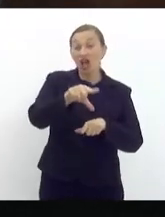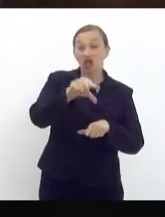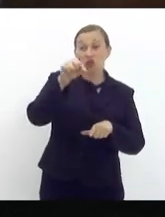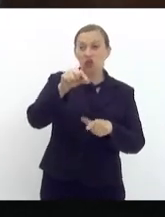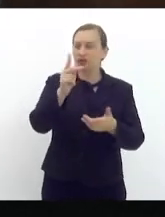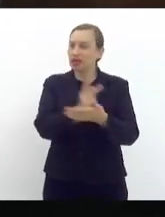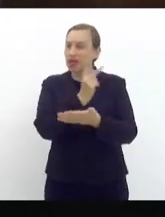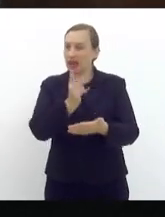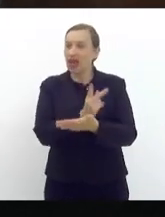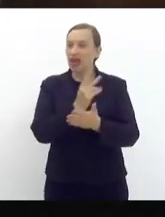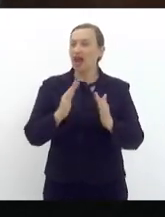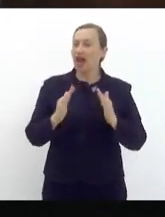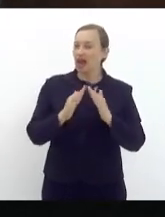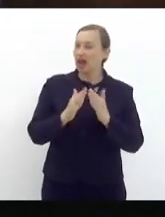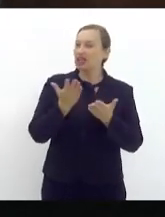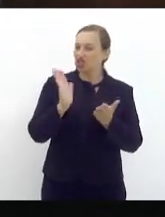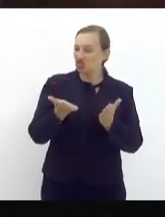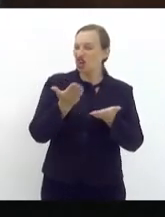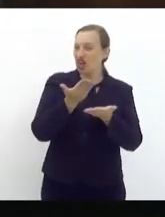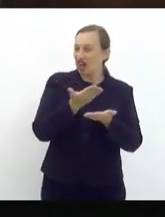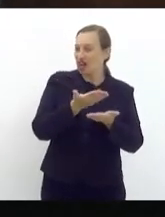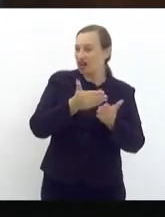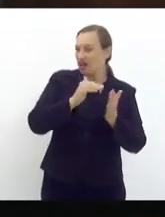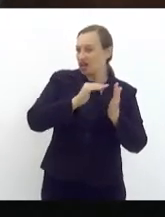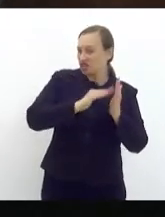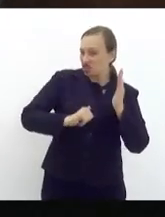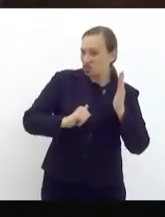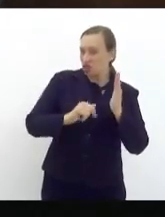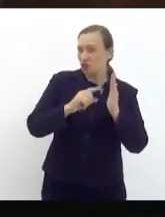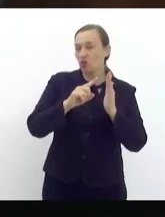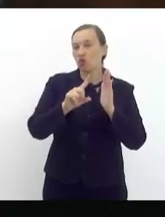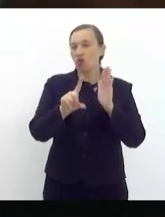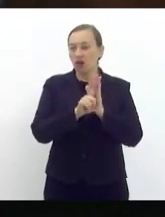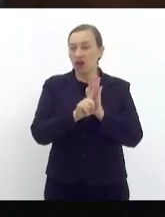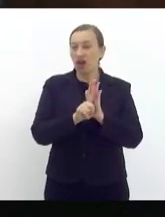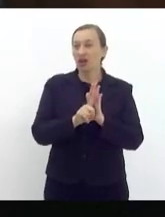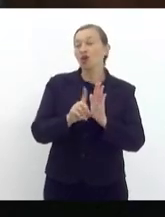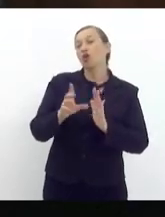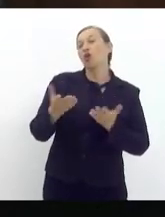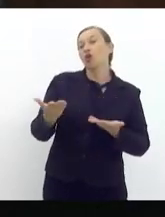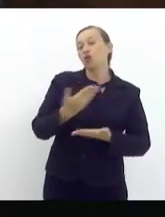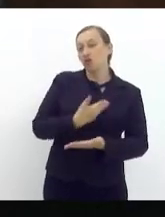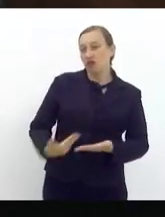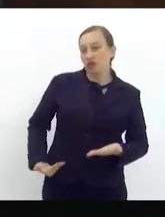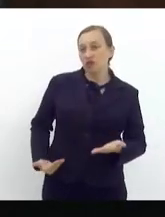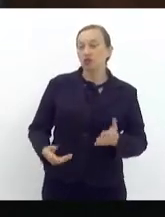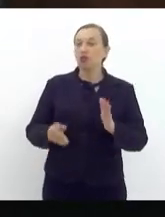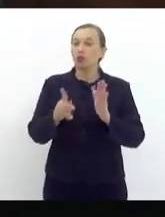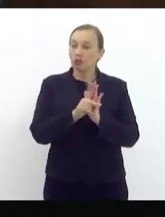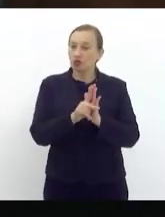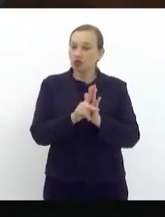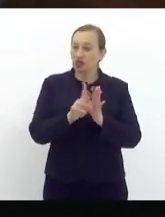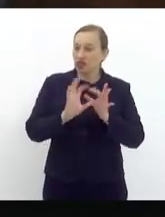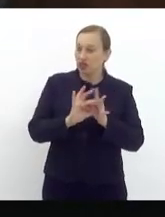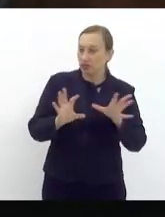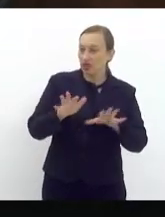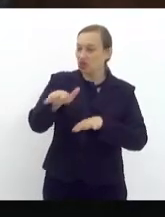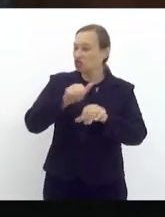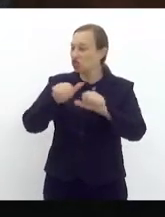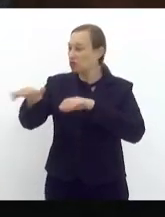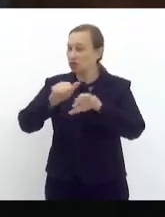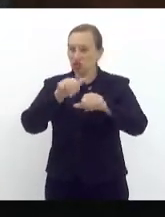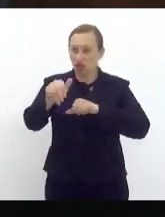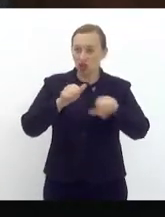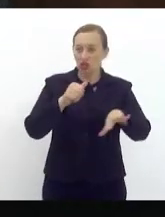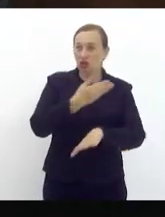Esta casa já derrubou o veto, o governador tem um projeto autorizativo que tem chamamento público, lista